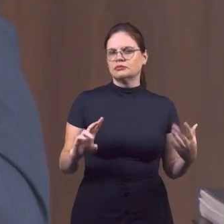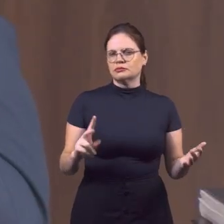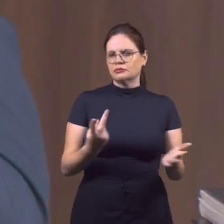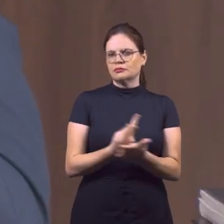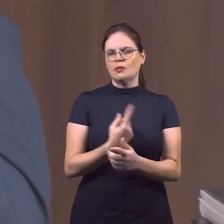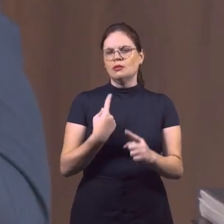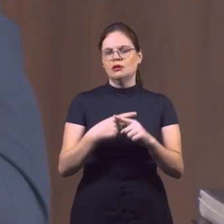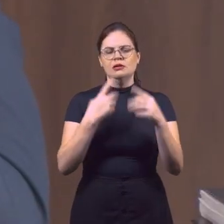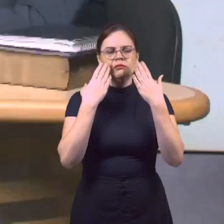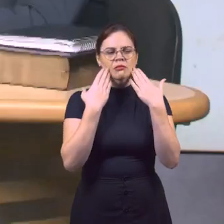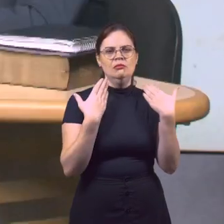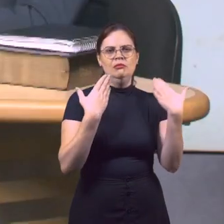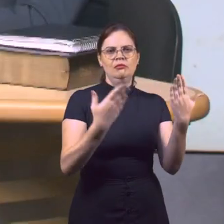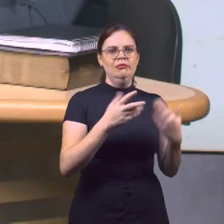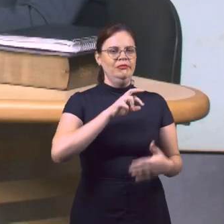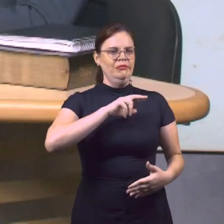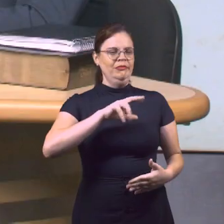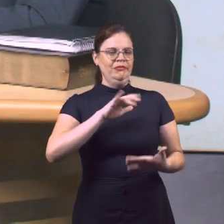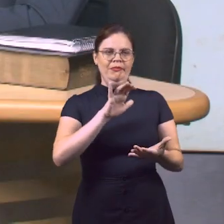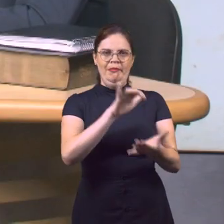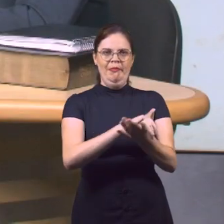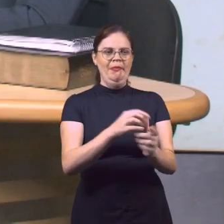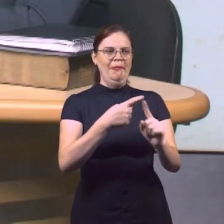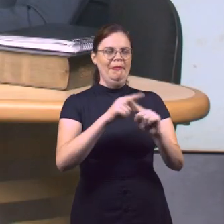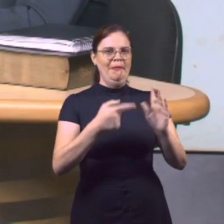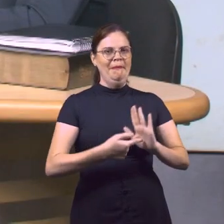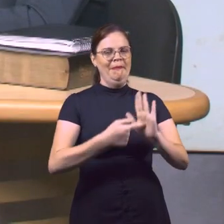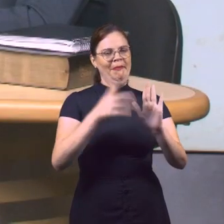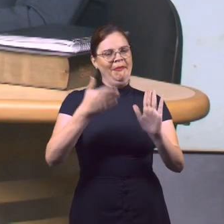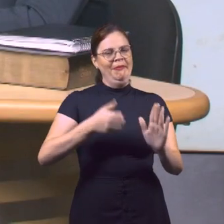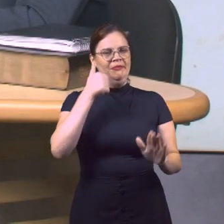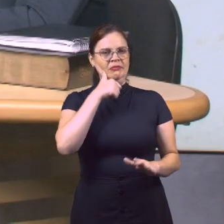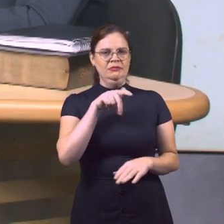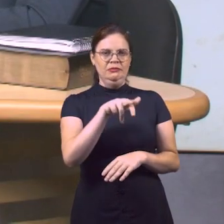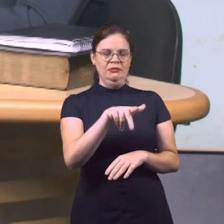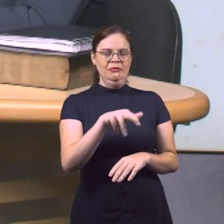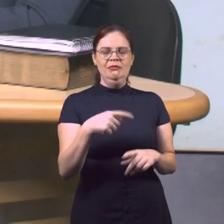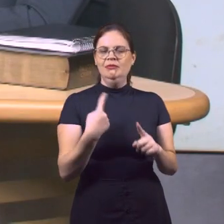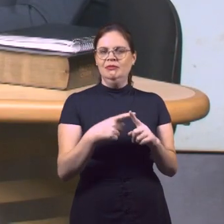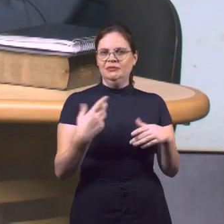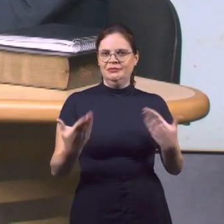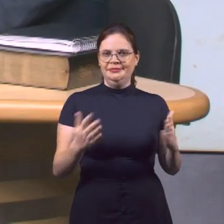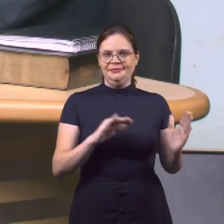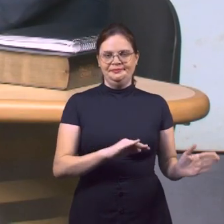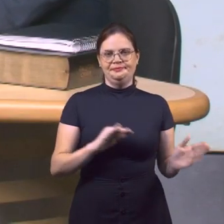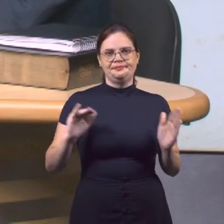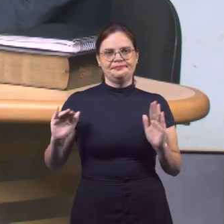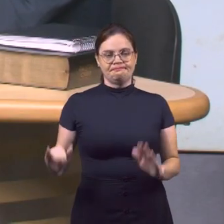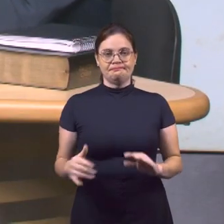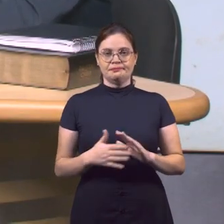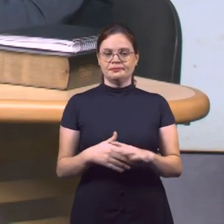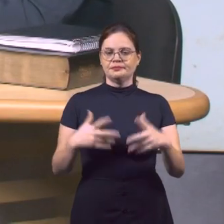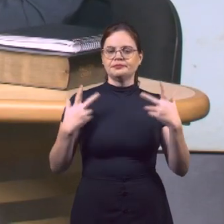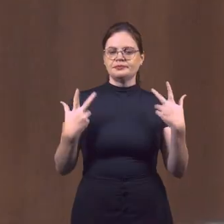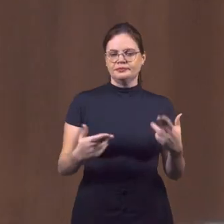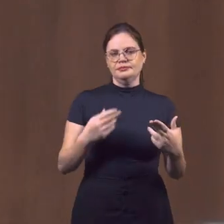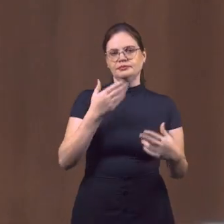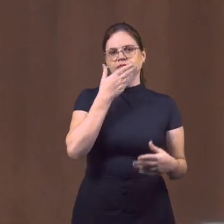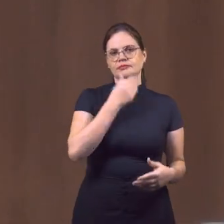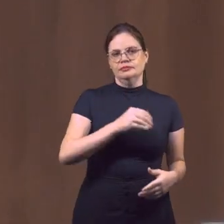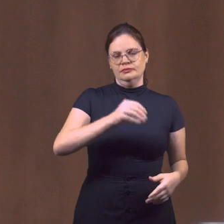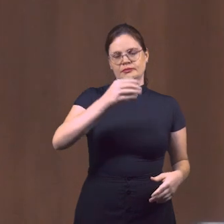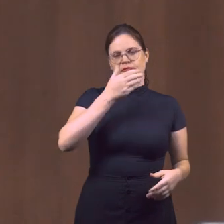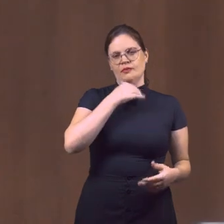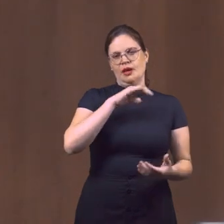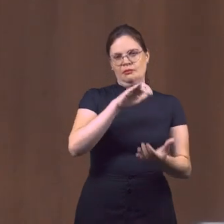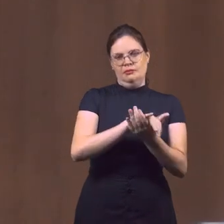sua meia-irmã. É o que acontece quando Abraão chegou na terra do Egito. Havia